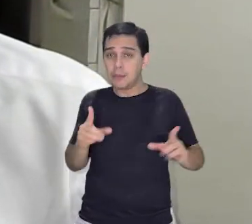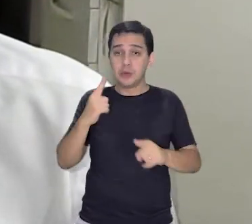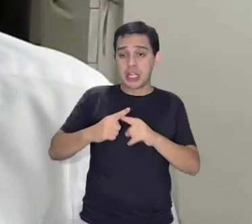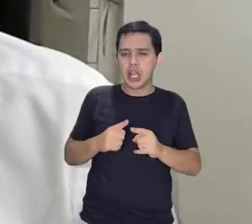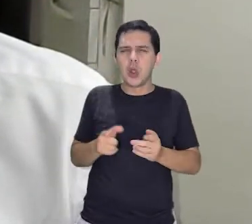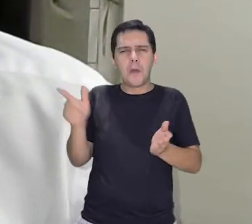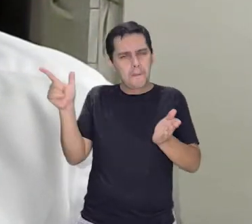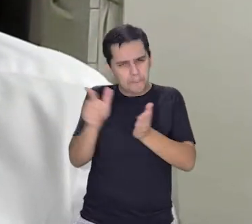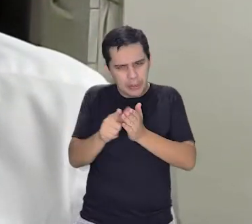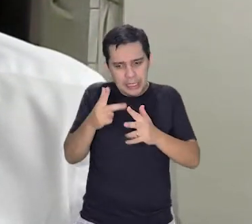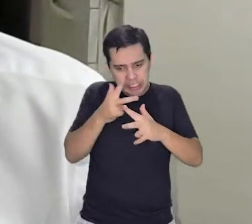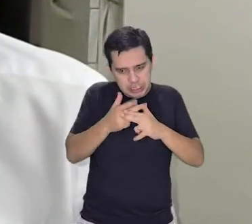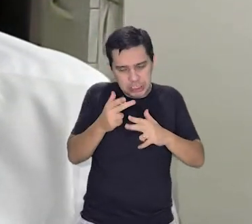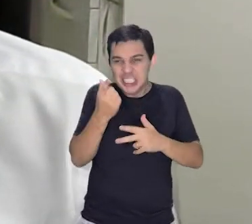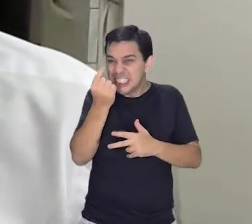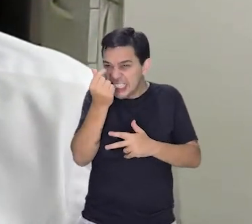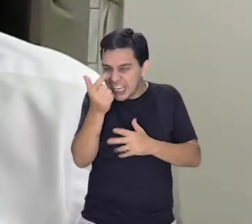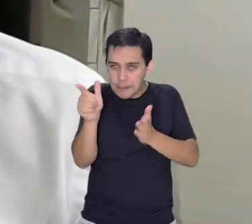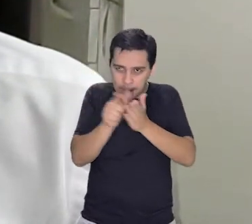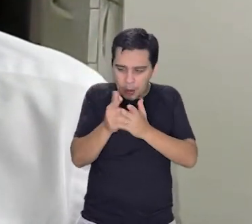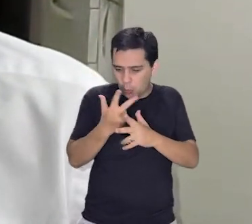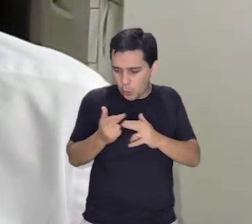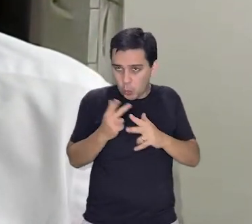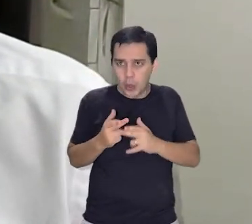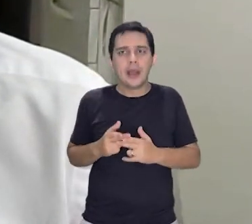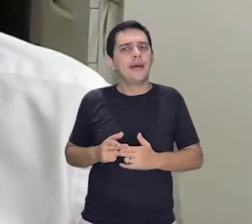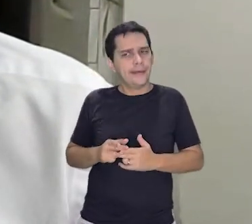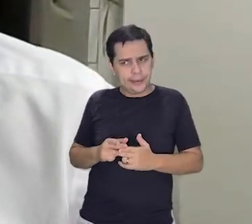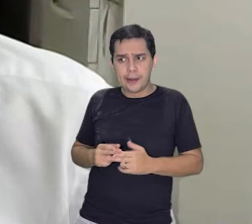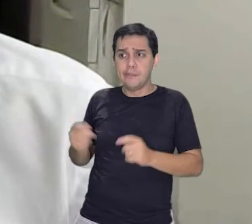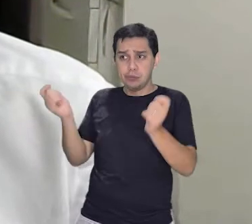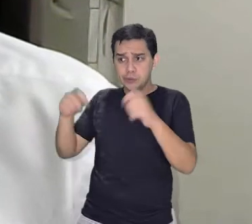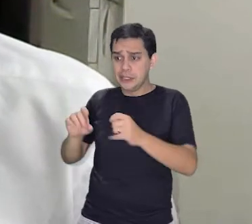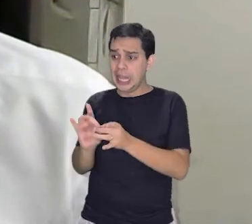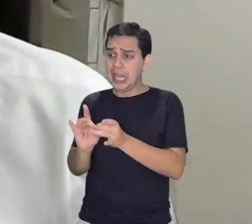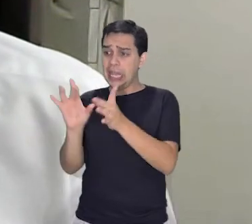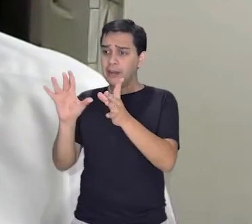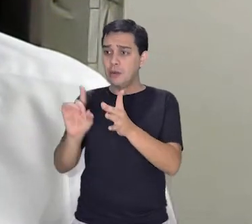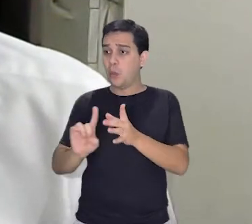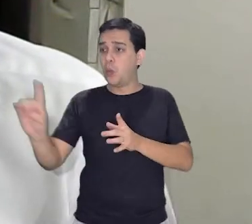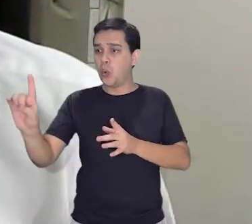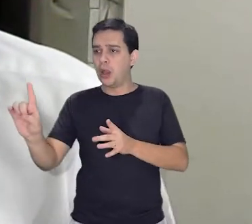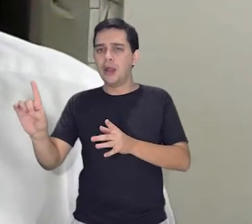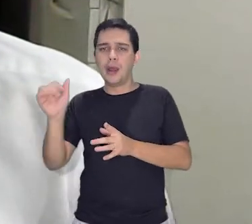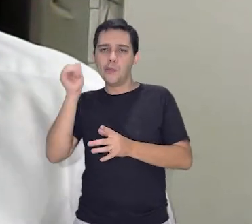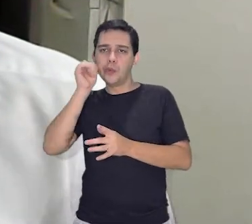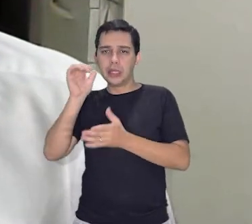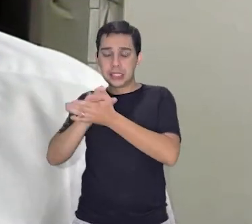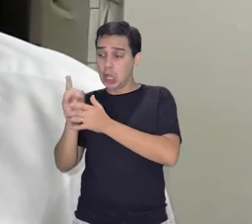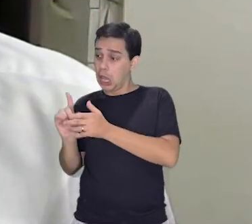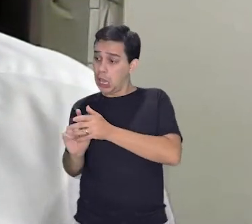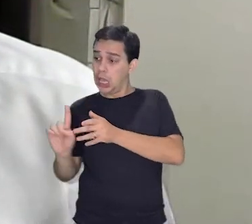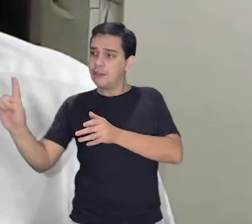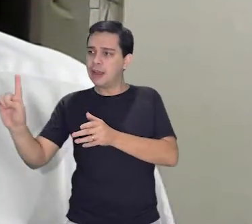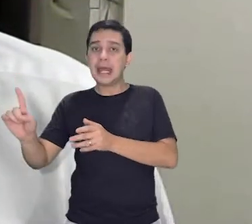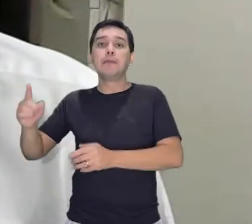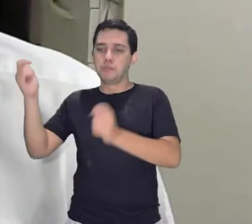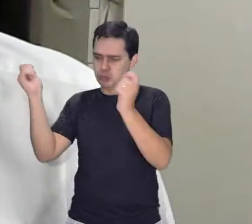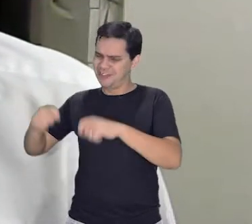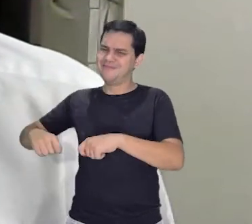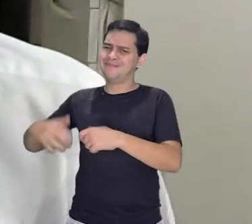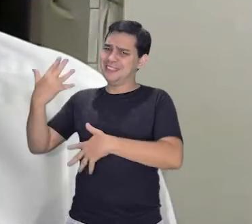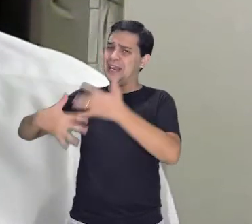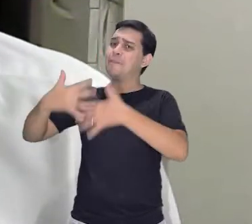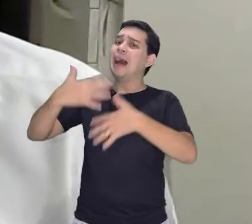de dinheiro, que a liberdade de Rony Lessa e de Elaine poderiam comprometer não apenas a ordem pública, mas também a instrução processual e a